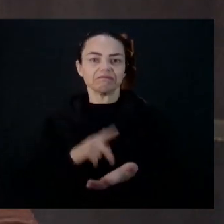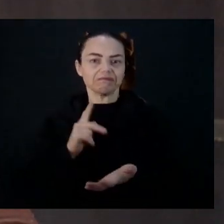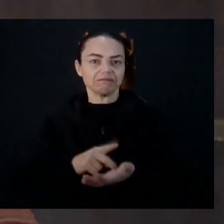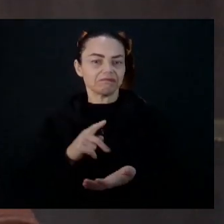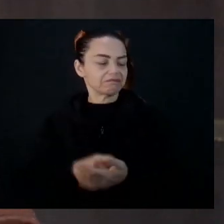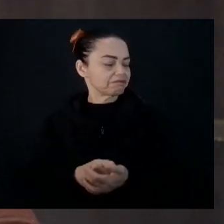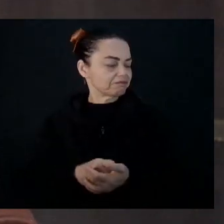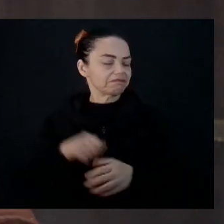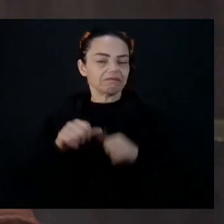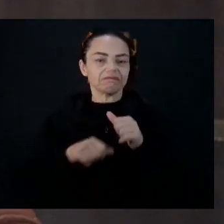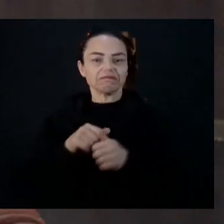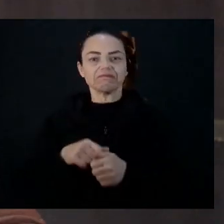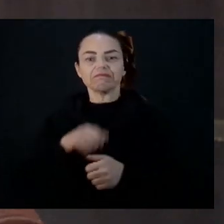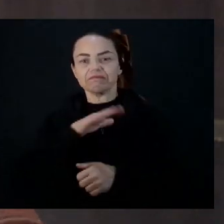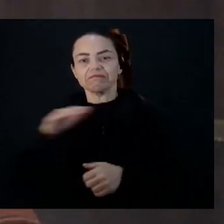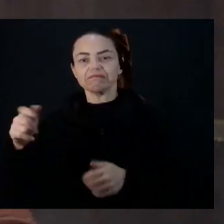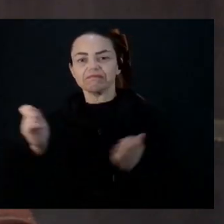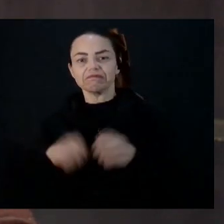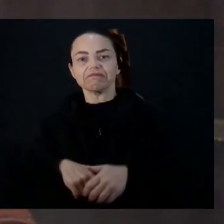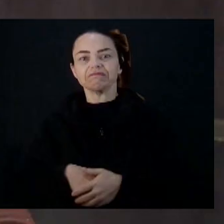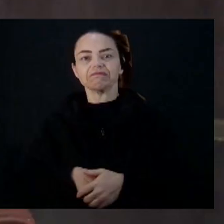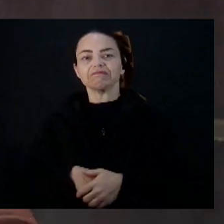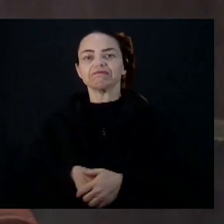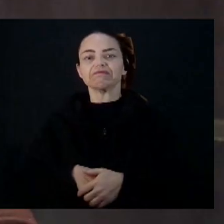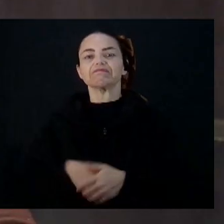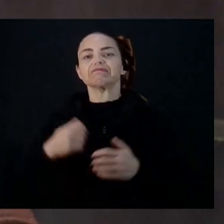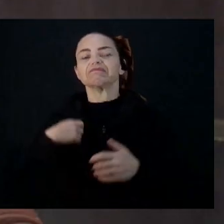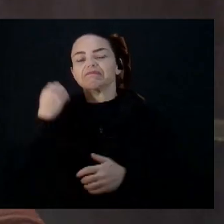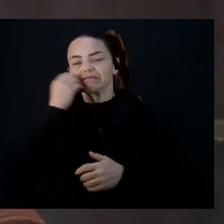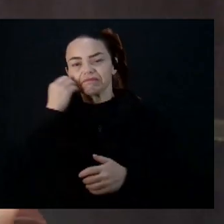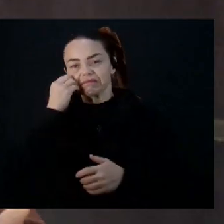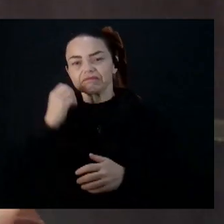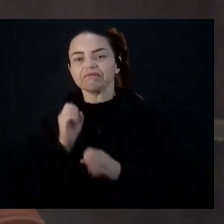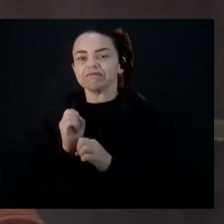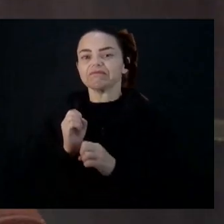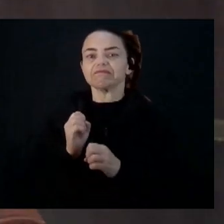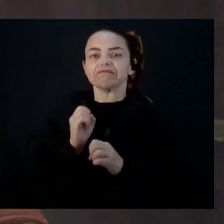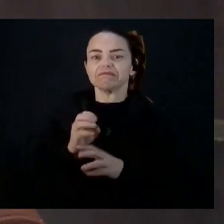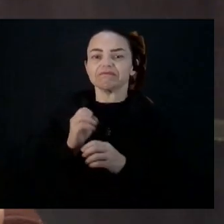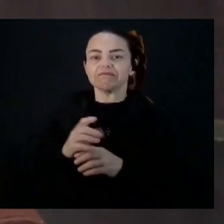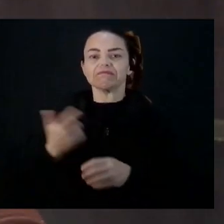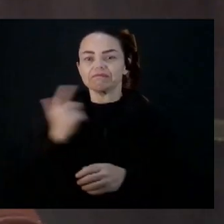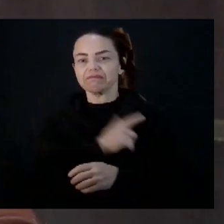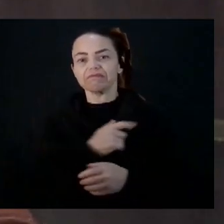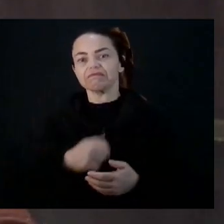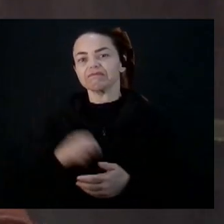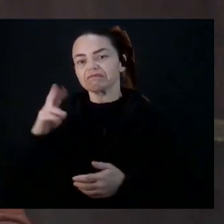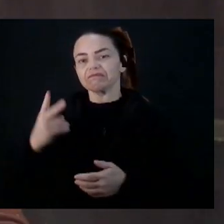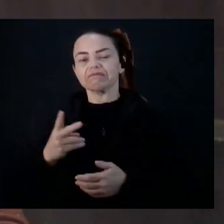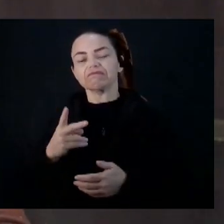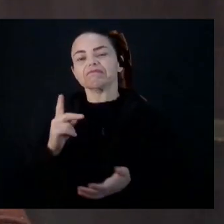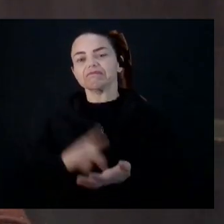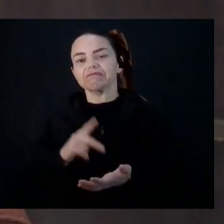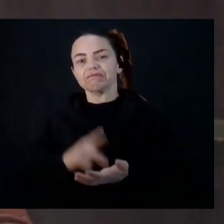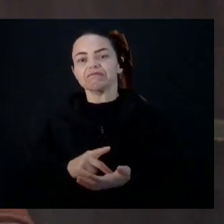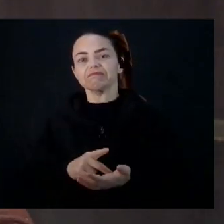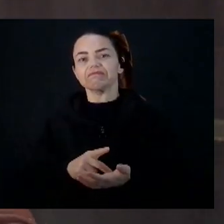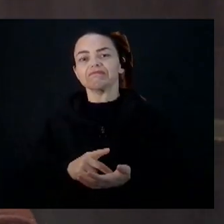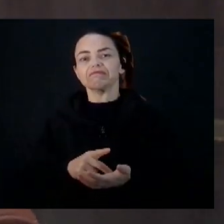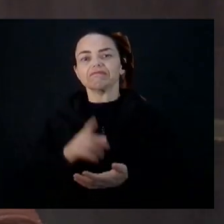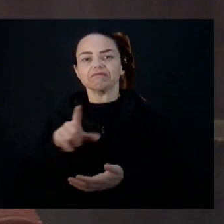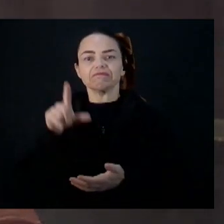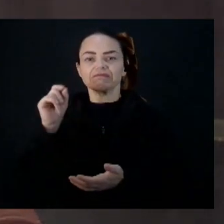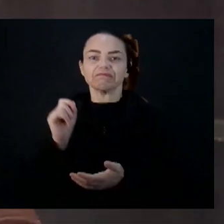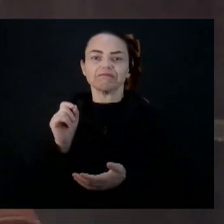outras pessoas que podem trazer mais bagagem para você e assim você conseguir ou validar aquilo que você já escolheu